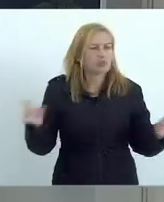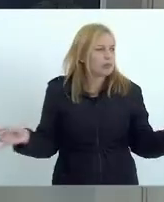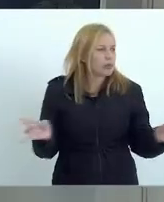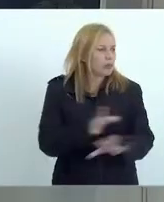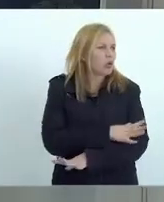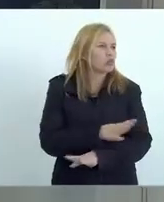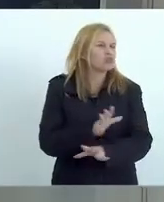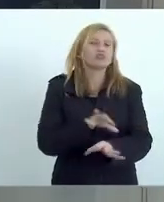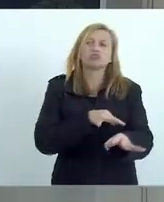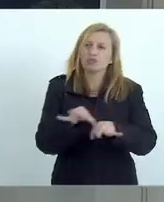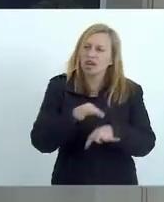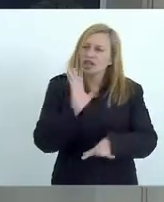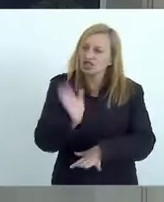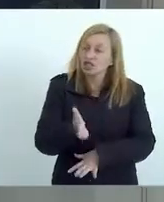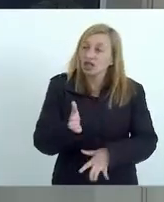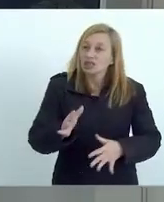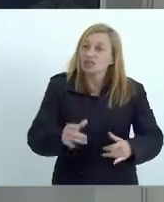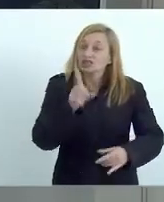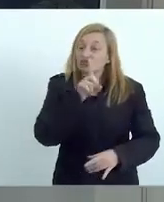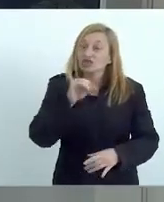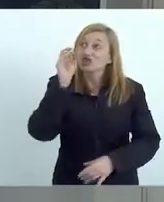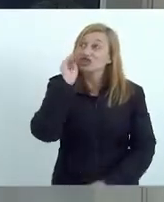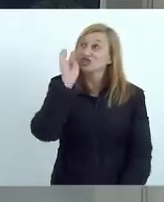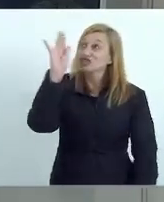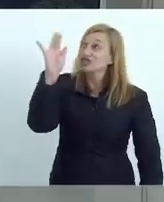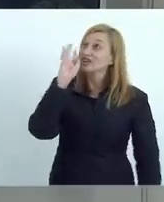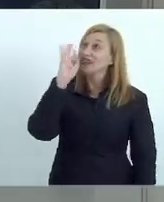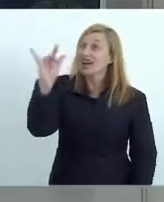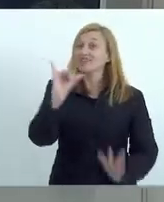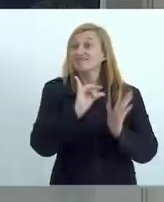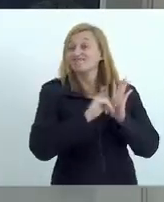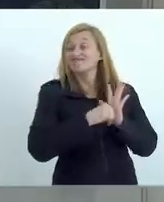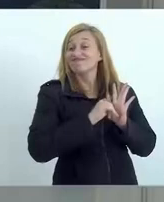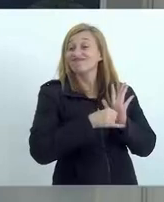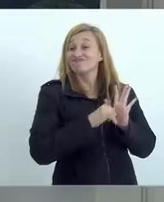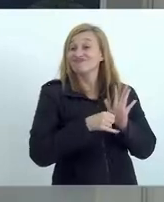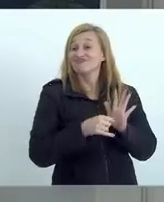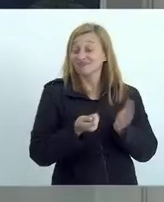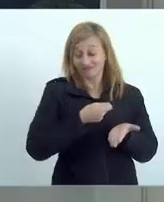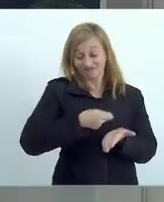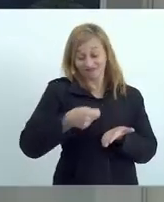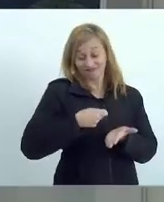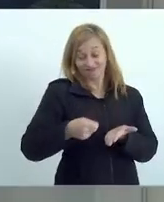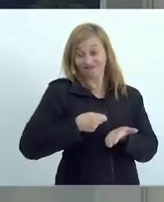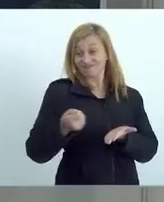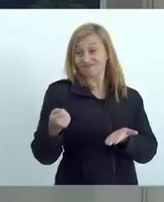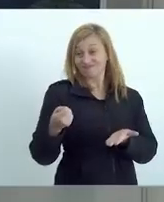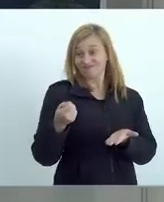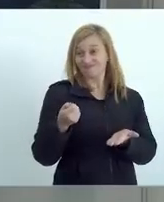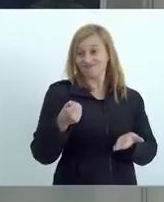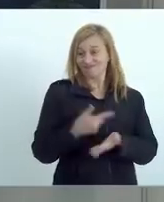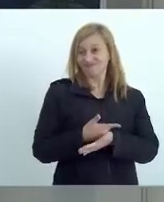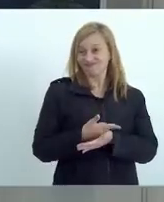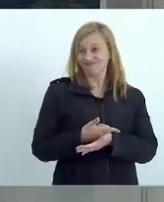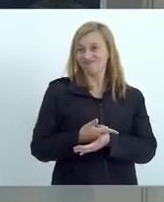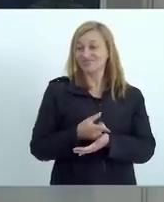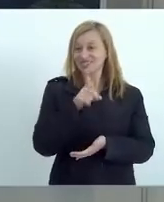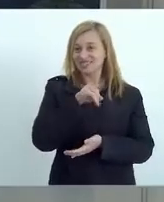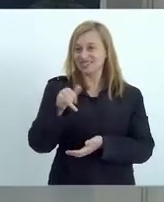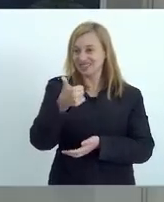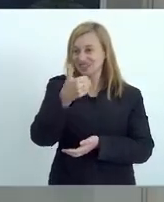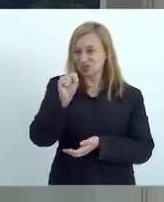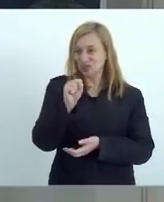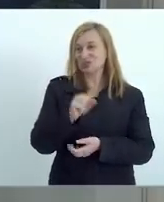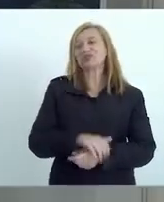preparados esperamos aquele tão brilhante sonhado edital de a corre para fazer nossas inscrições fazer o pagamento dia